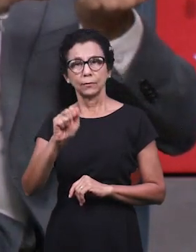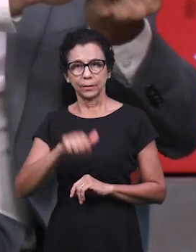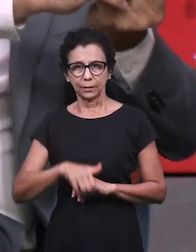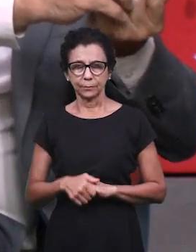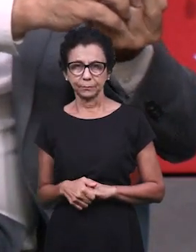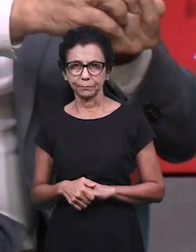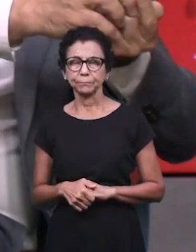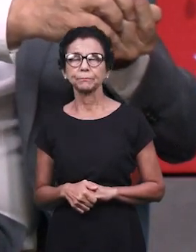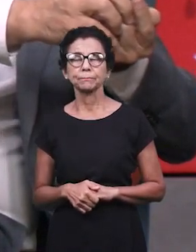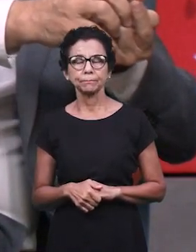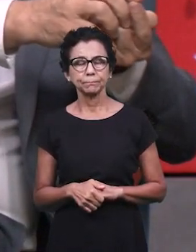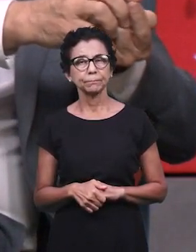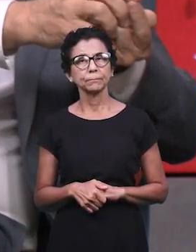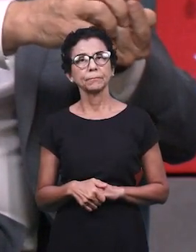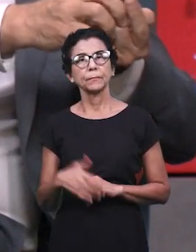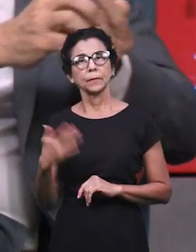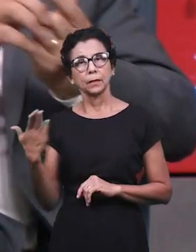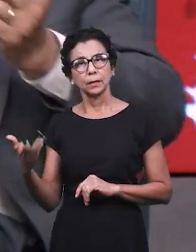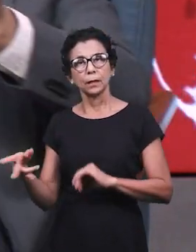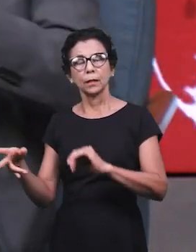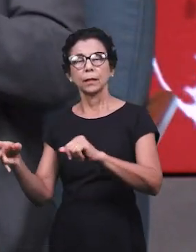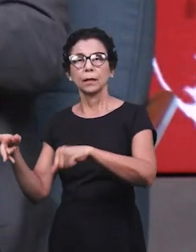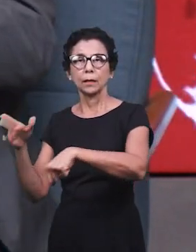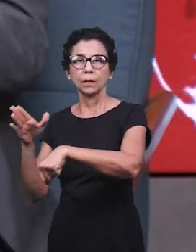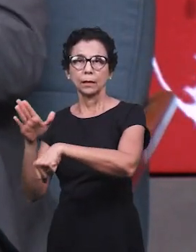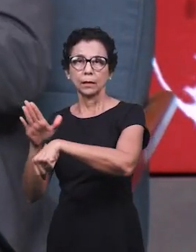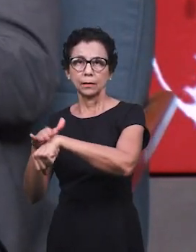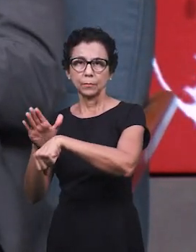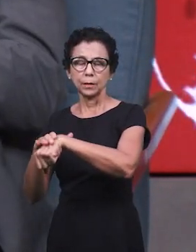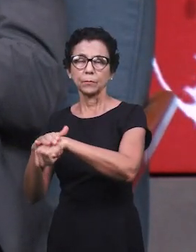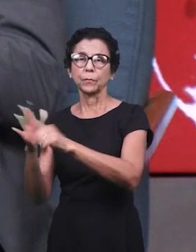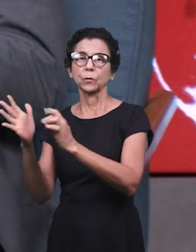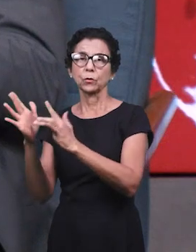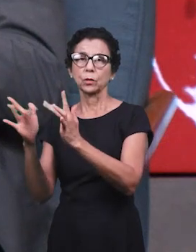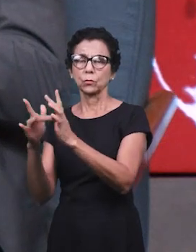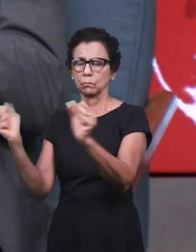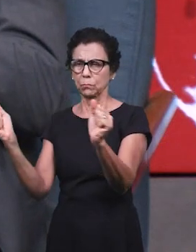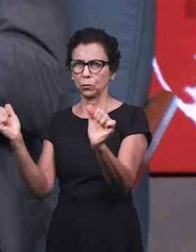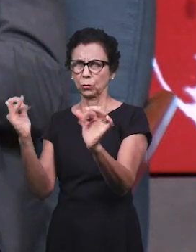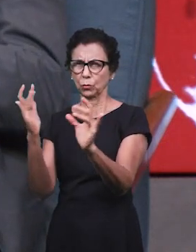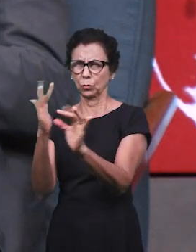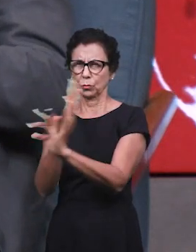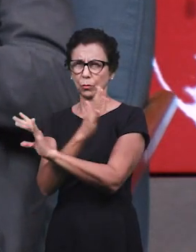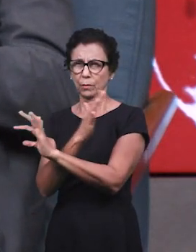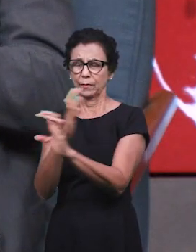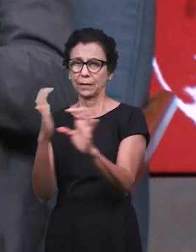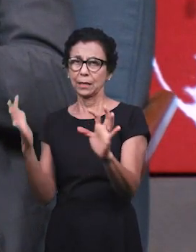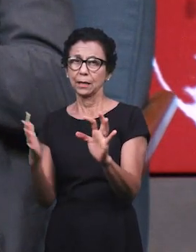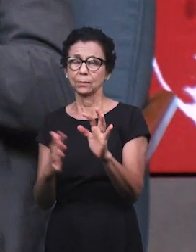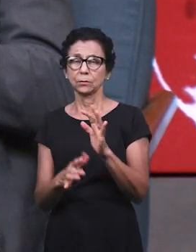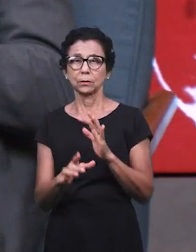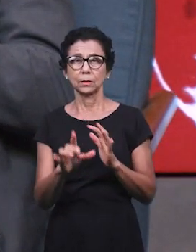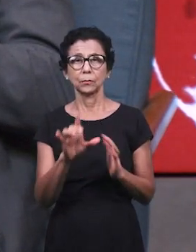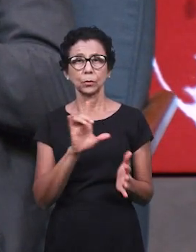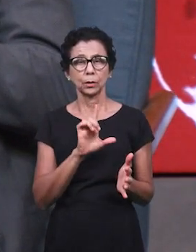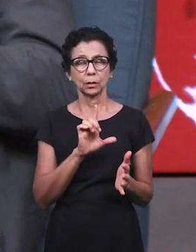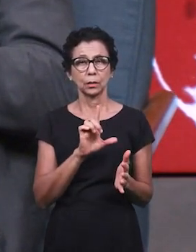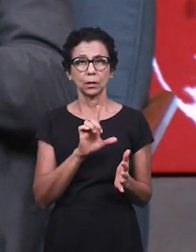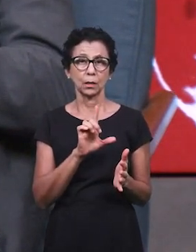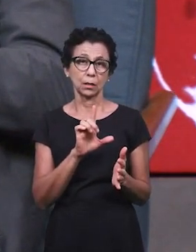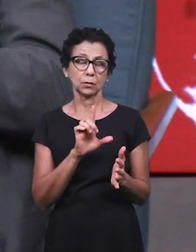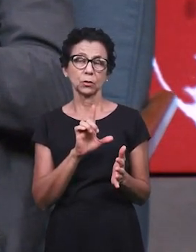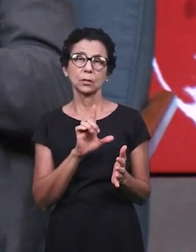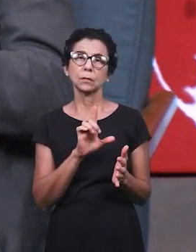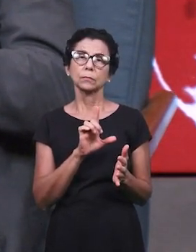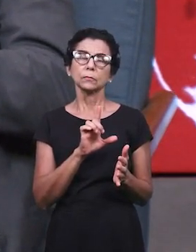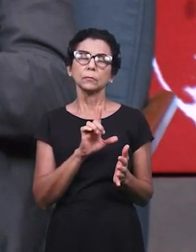de a palavra. Então, o ministério da